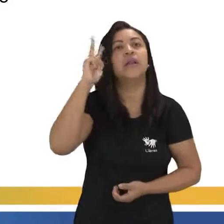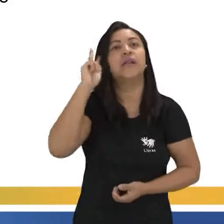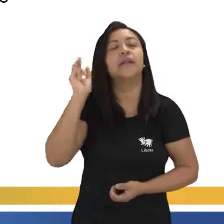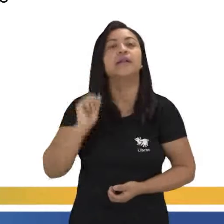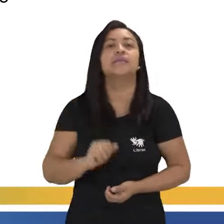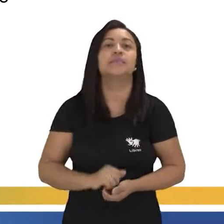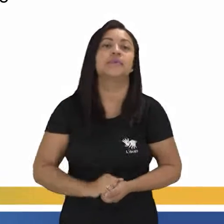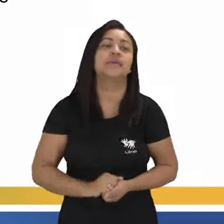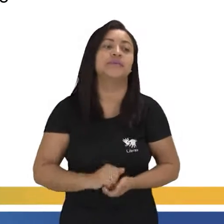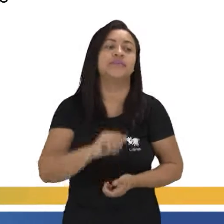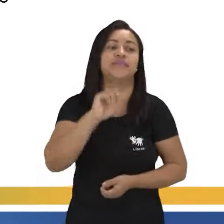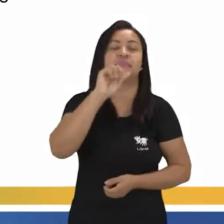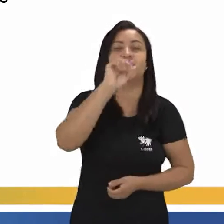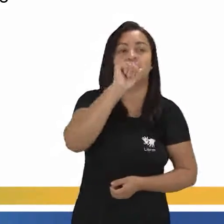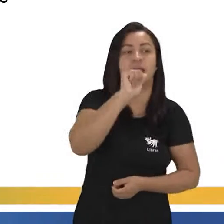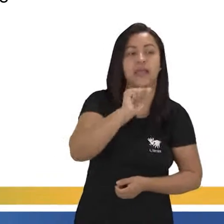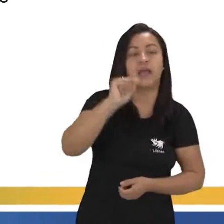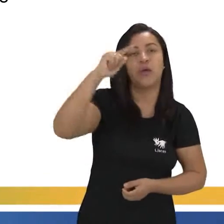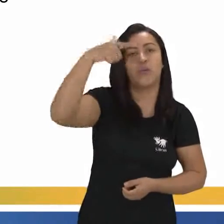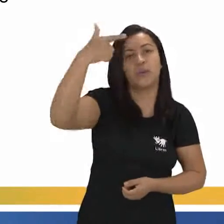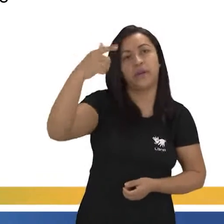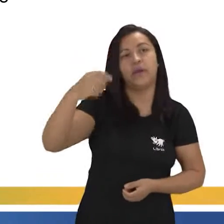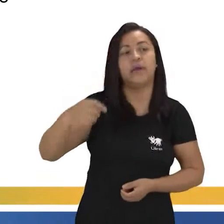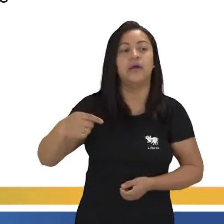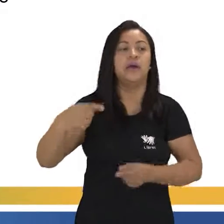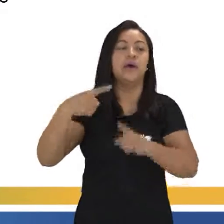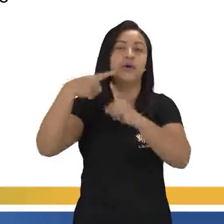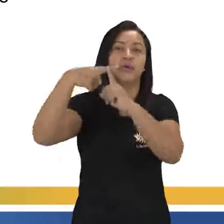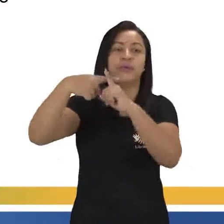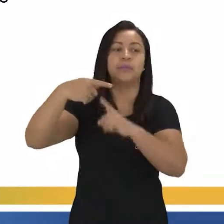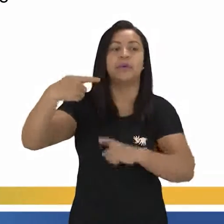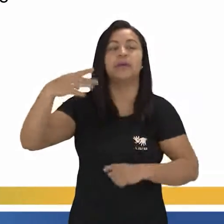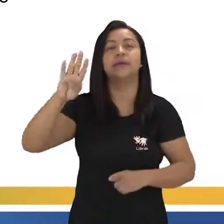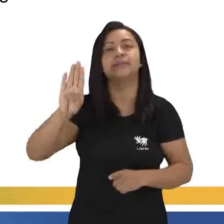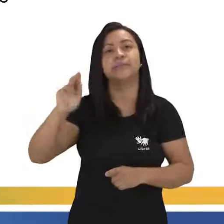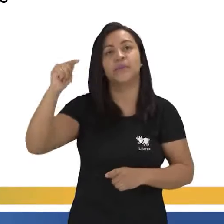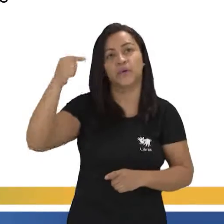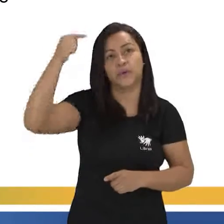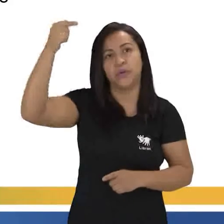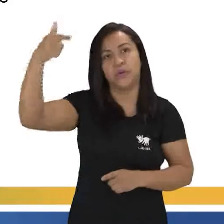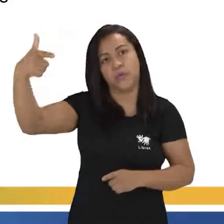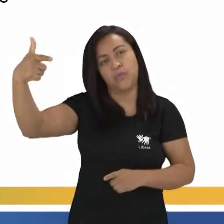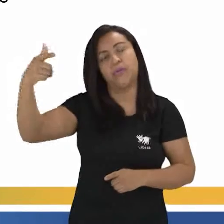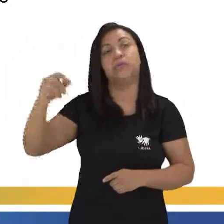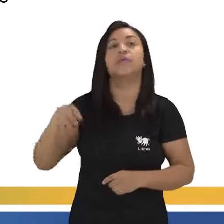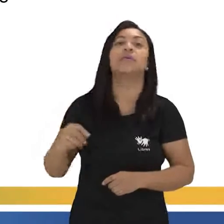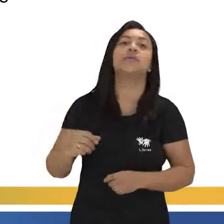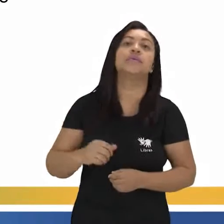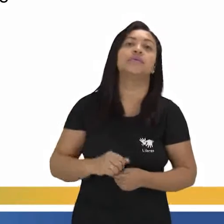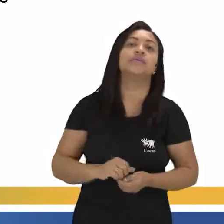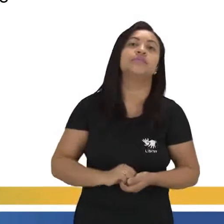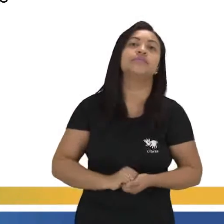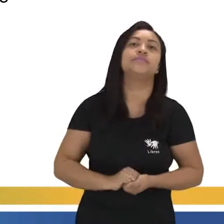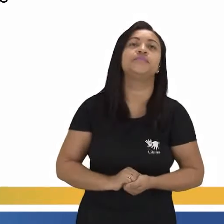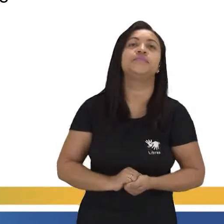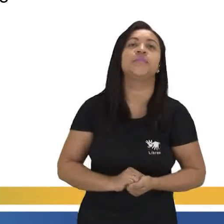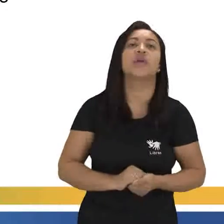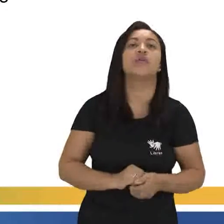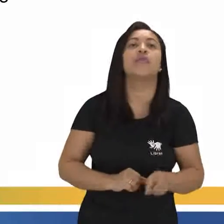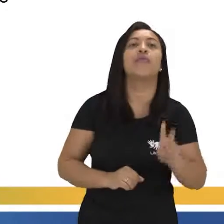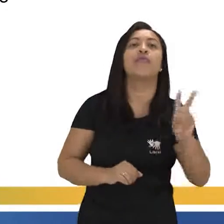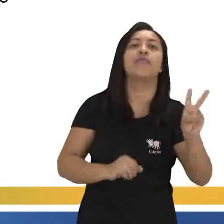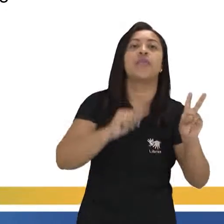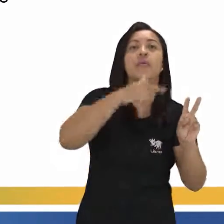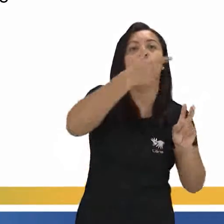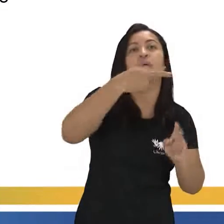a B ao quadrado mais C ao quadrado, né? Aqui como nós estamos trabalhando com velocidade, então nós vamos colocar velocidade ao quadrado é igual a velocidade 1 ao